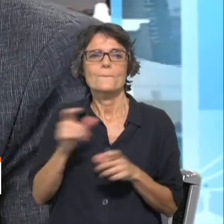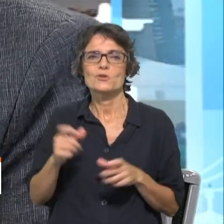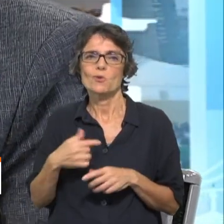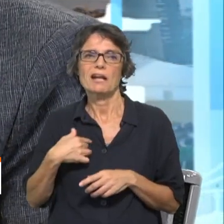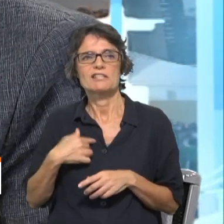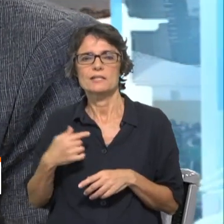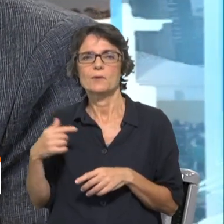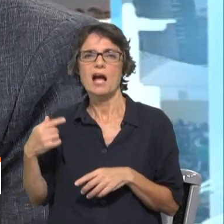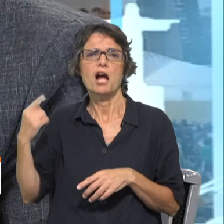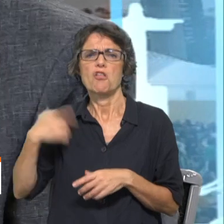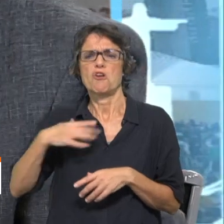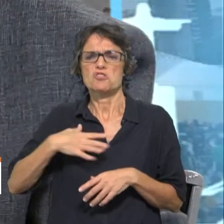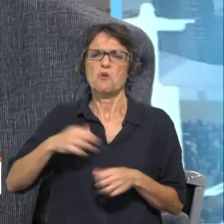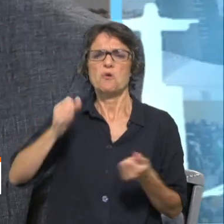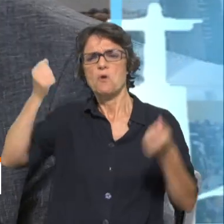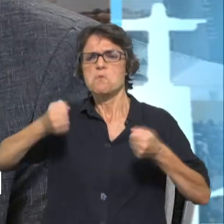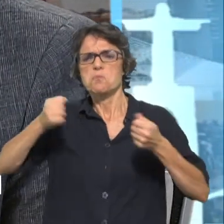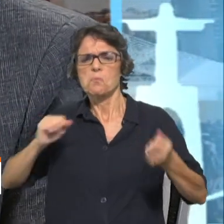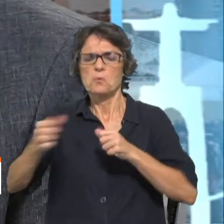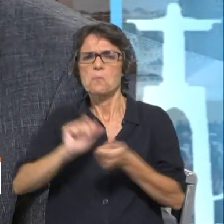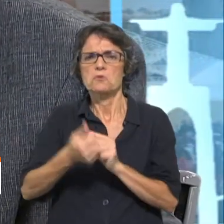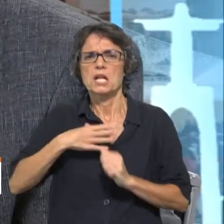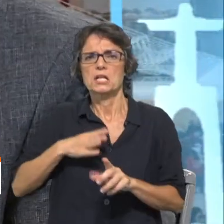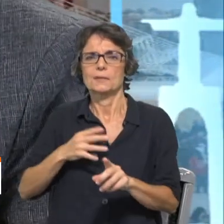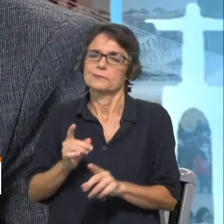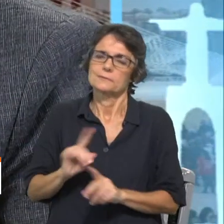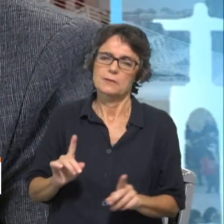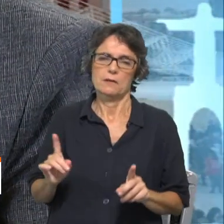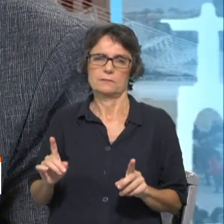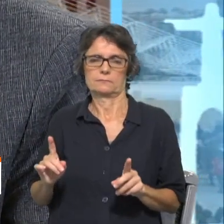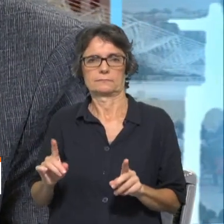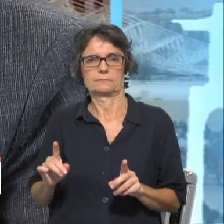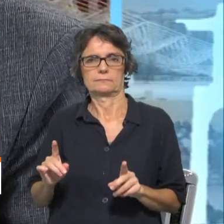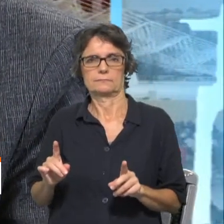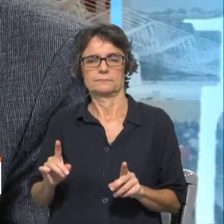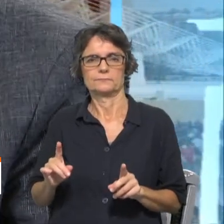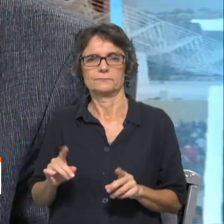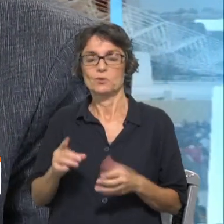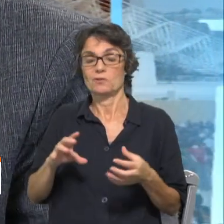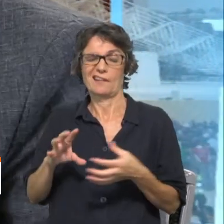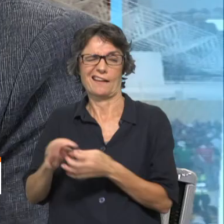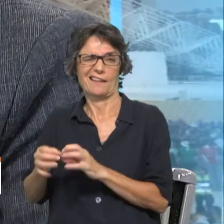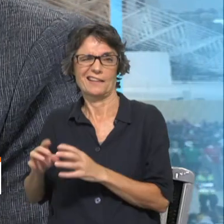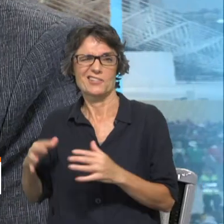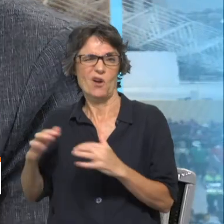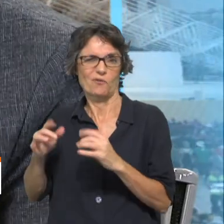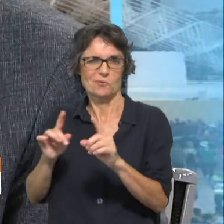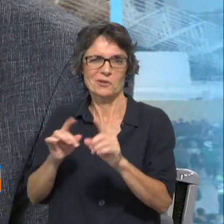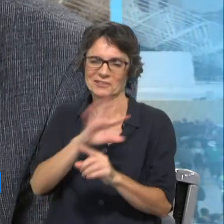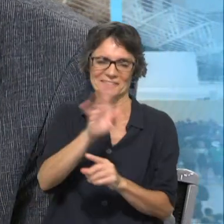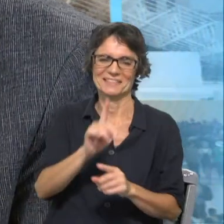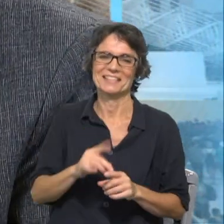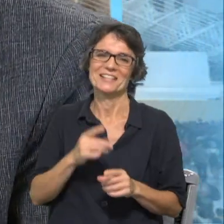uma Assembleia Geral e quis impor a sua posição sobre os outros. Não tem nenhuma analogia com o futebol, não é? Não, é só para ser mais rápido.